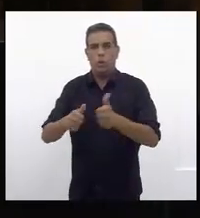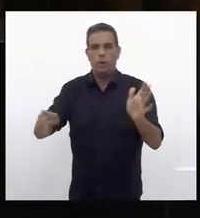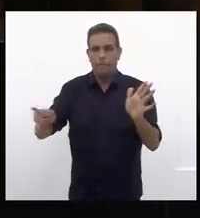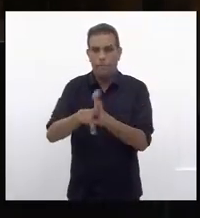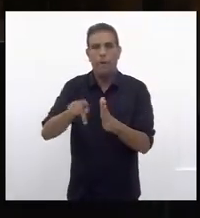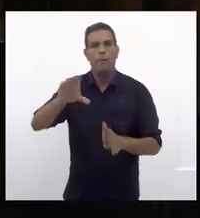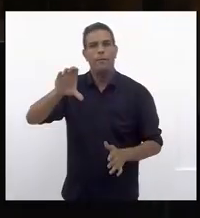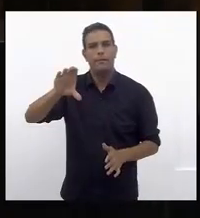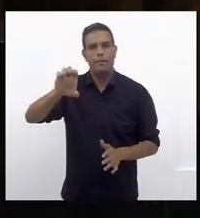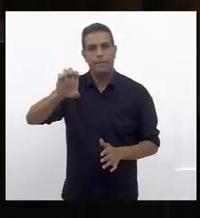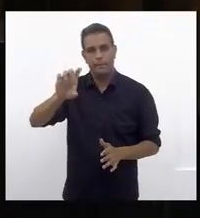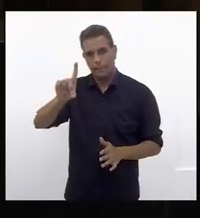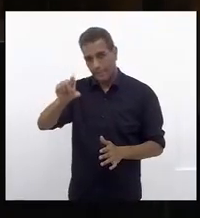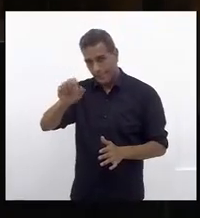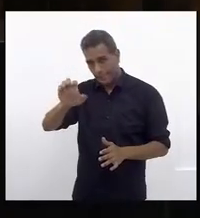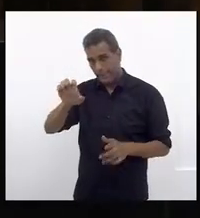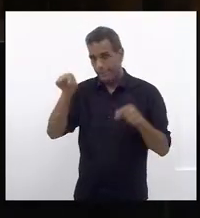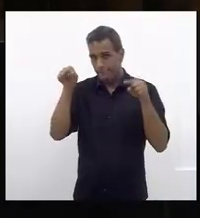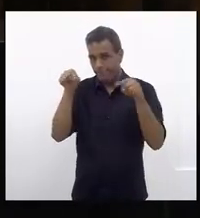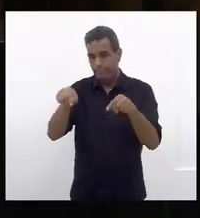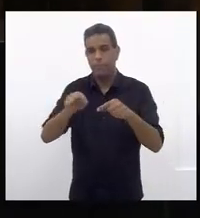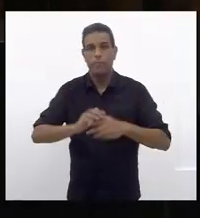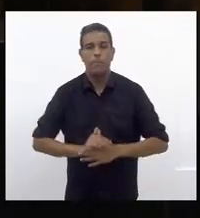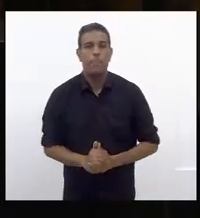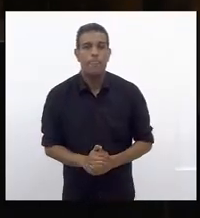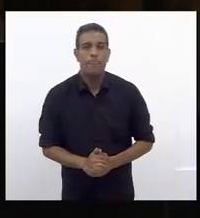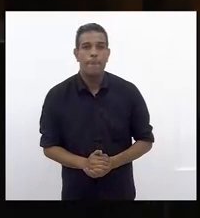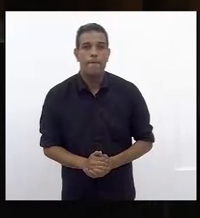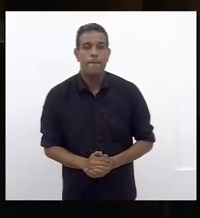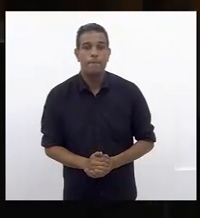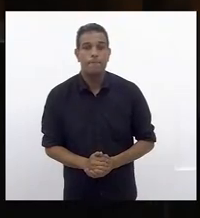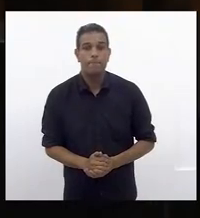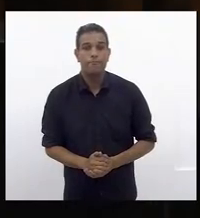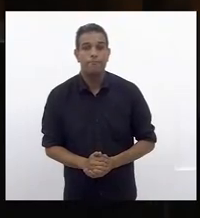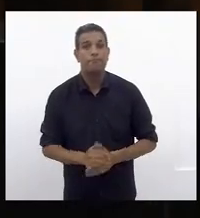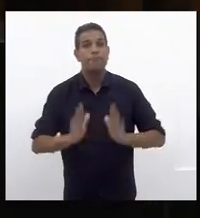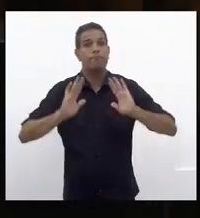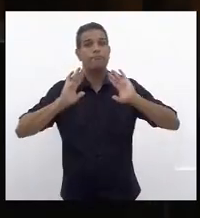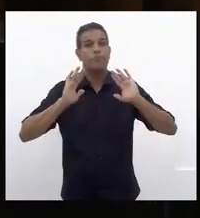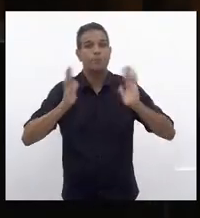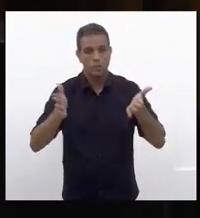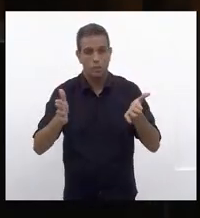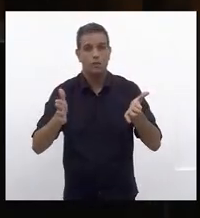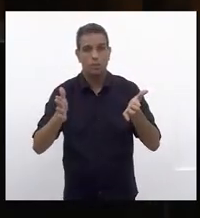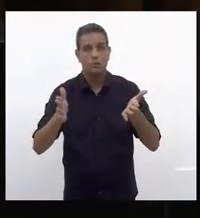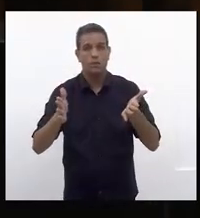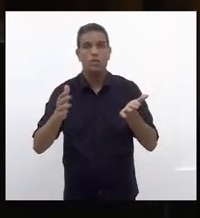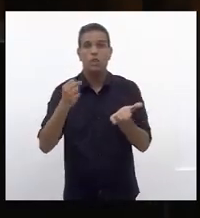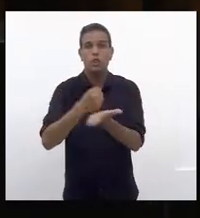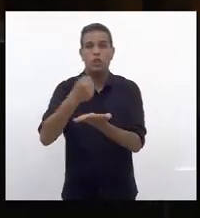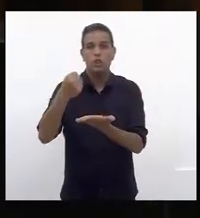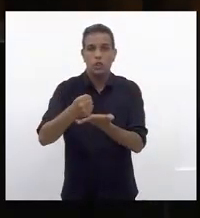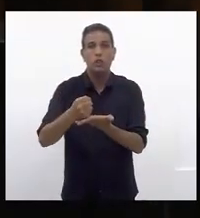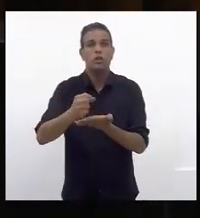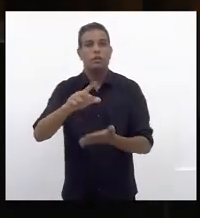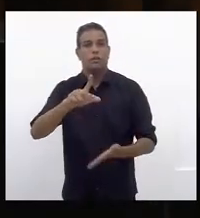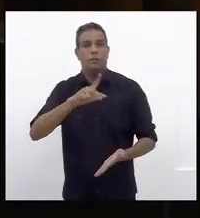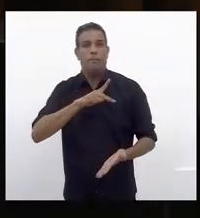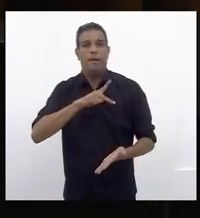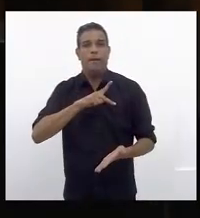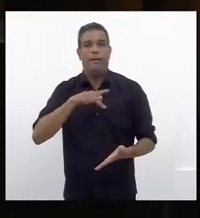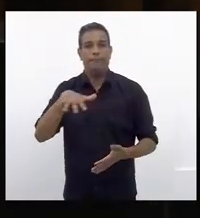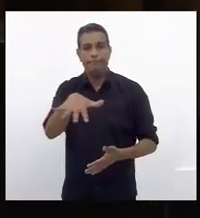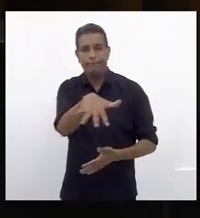Companhia Estadual de Águas e Esgotos do Estado do Rio de Janeiro. Após a conclusão das concessões de água e esgoto até